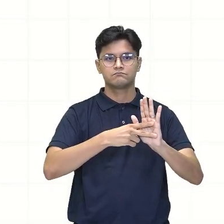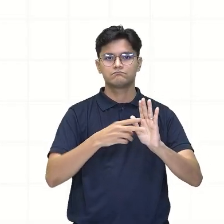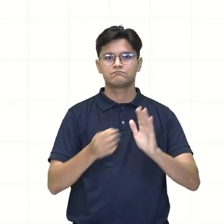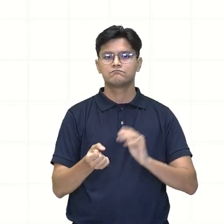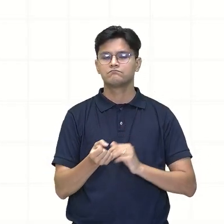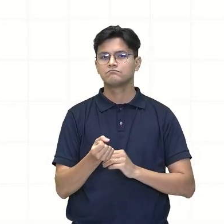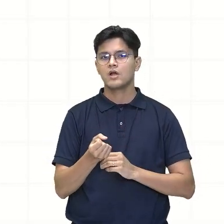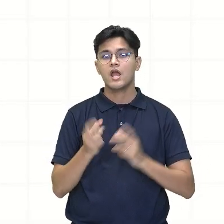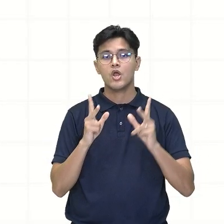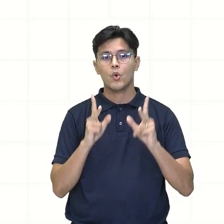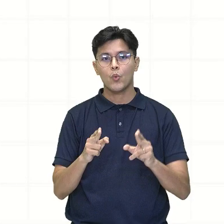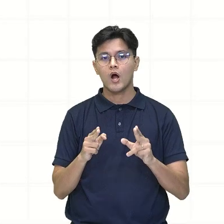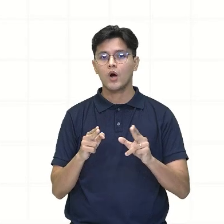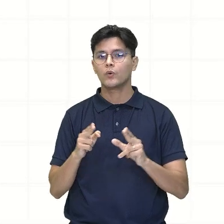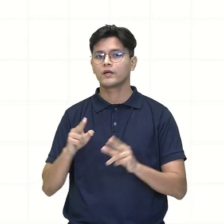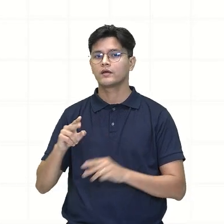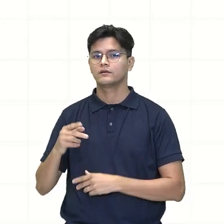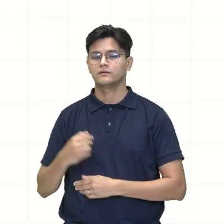12,